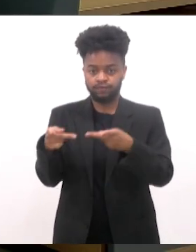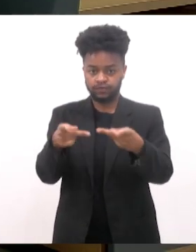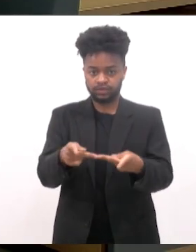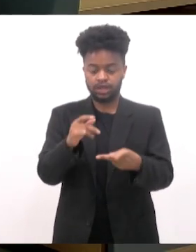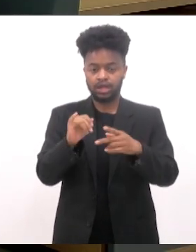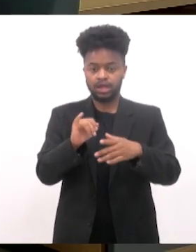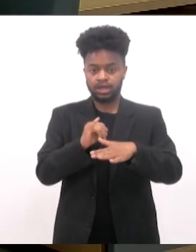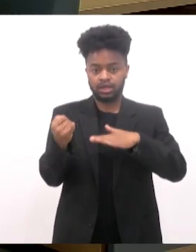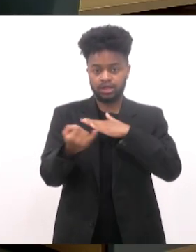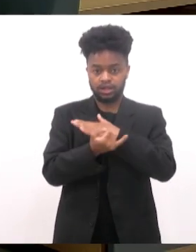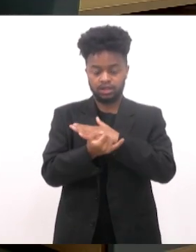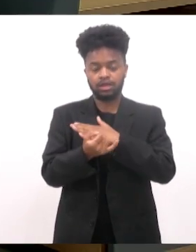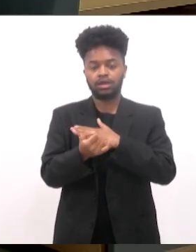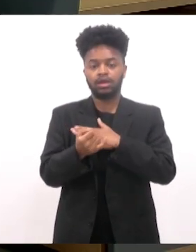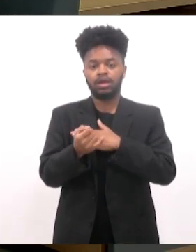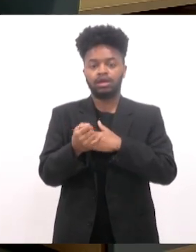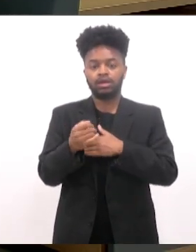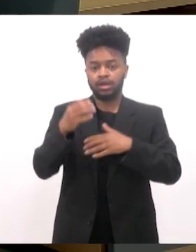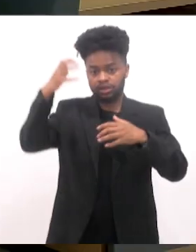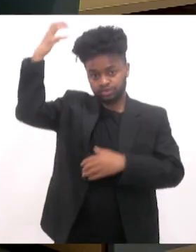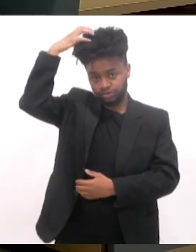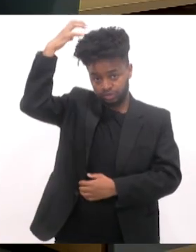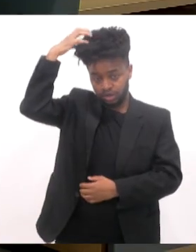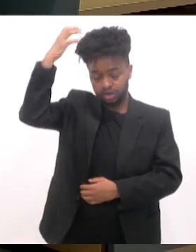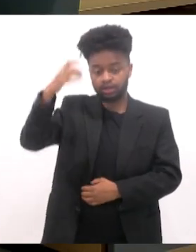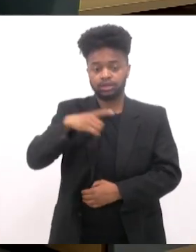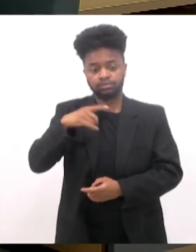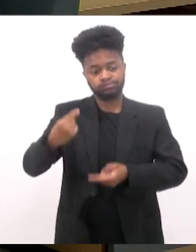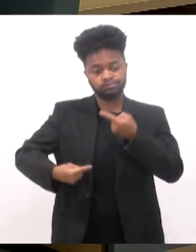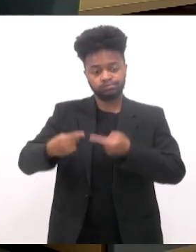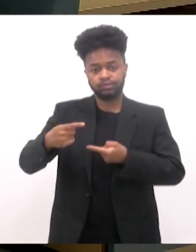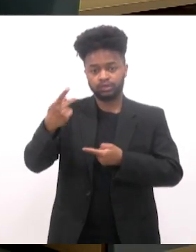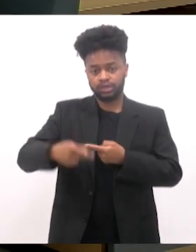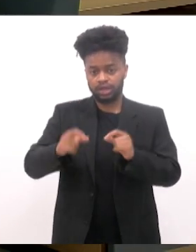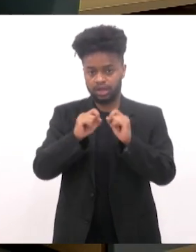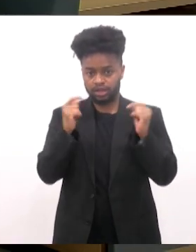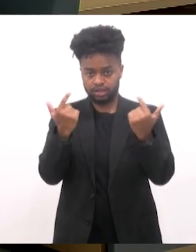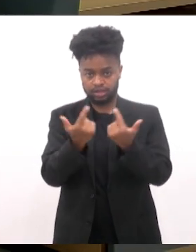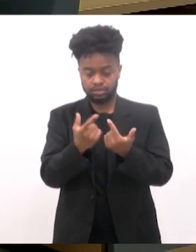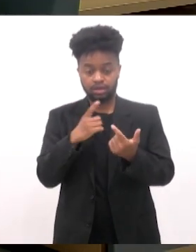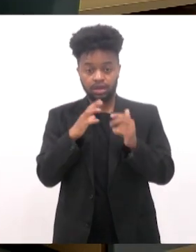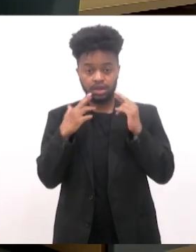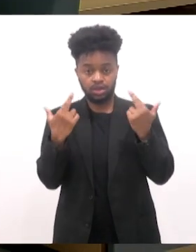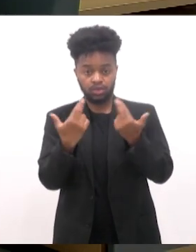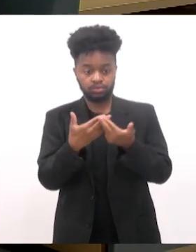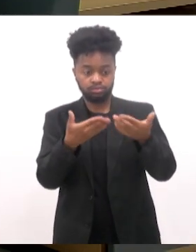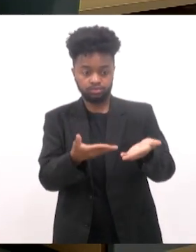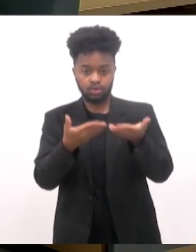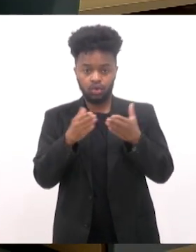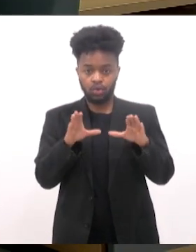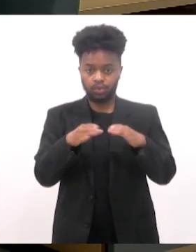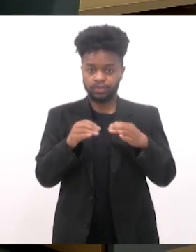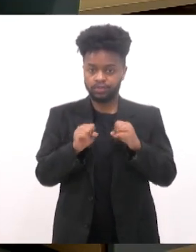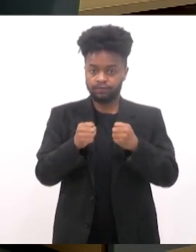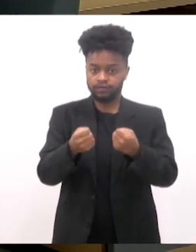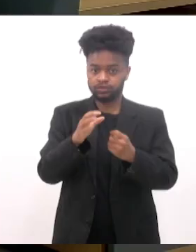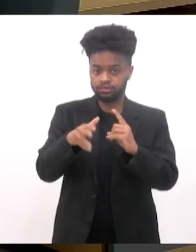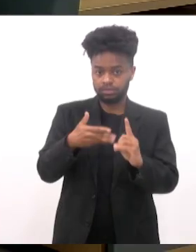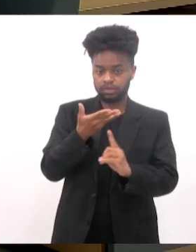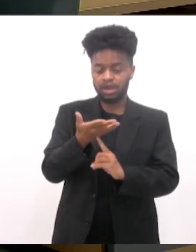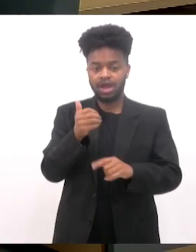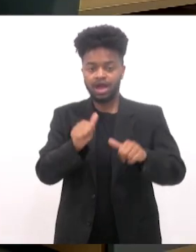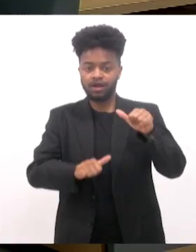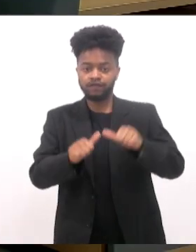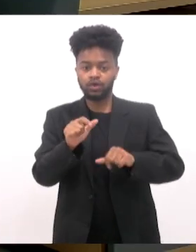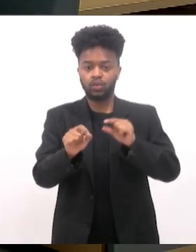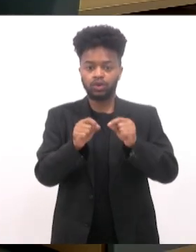foi tema de debate em uma audiência pública na Alerj. A reunião foi convocada pela Comissão de Defesa do Meio Ambiente, que avaliou os